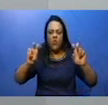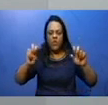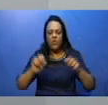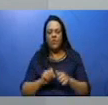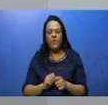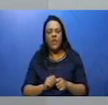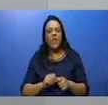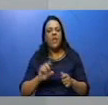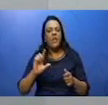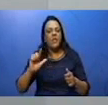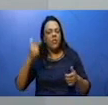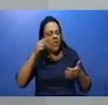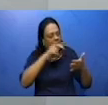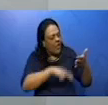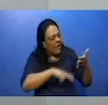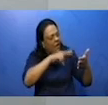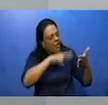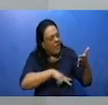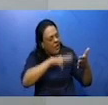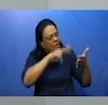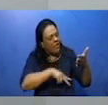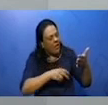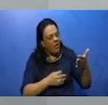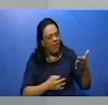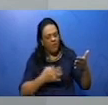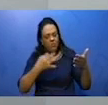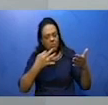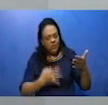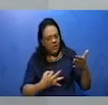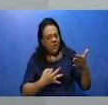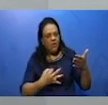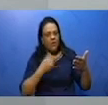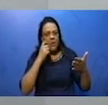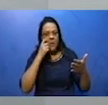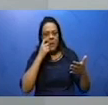textual, depois disso elabore a versão final da narrativa. Então é bom fazer esse